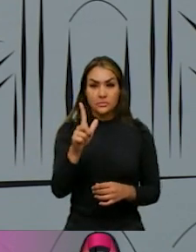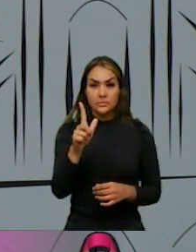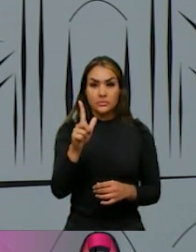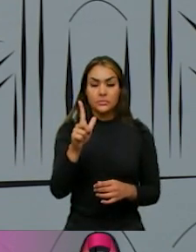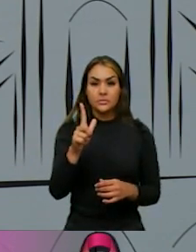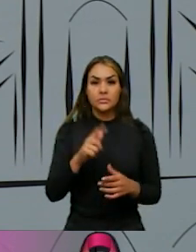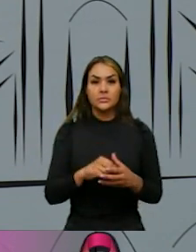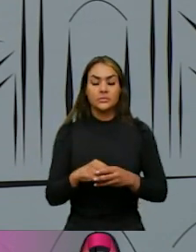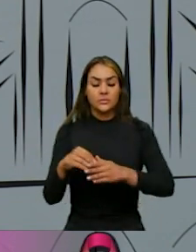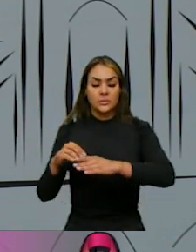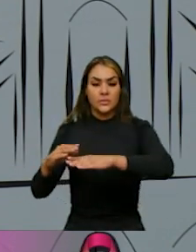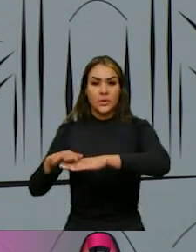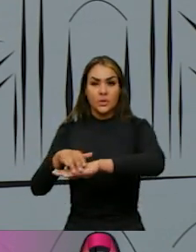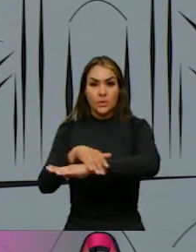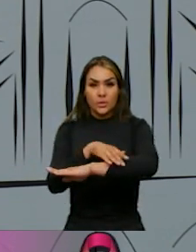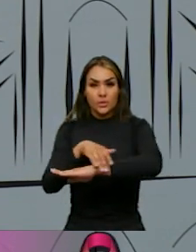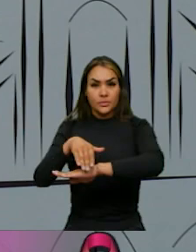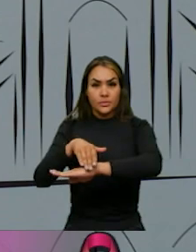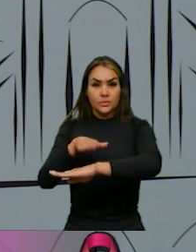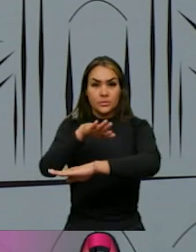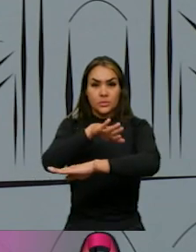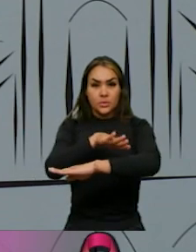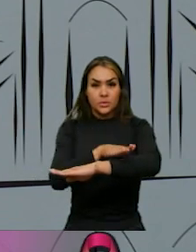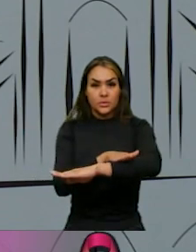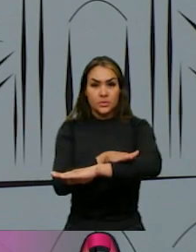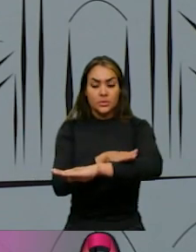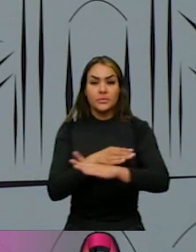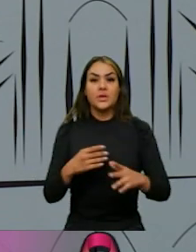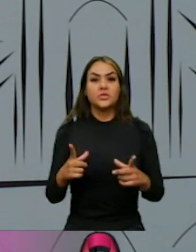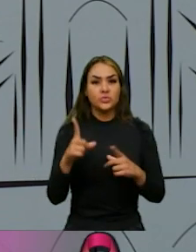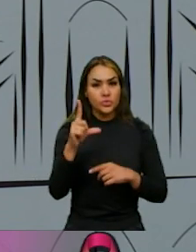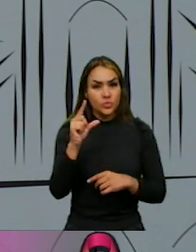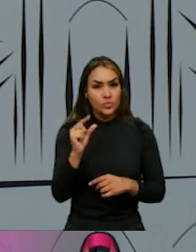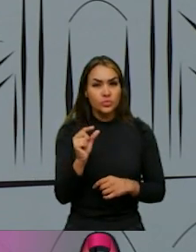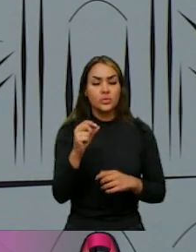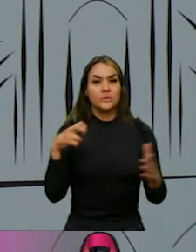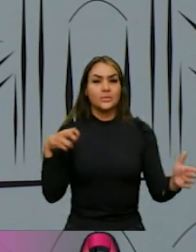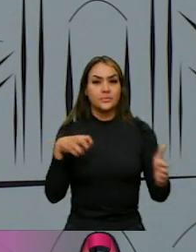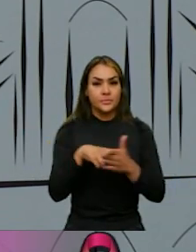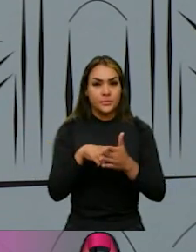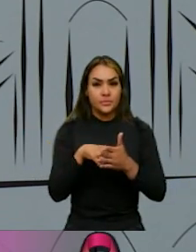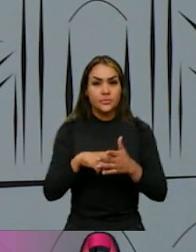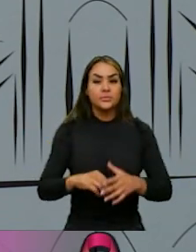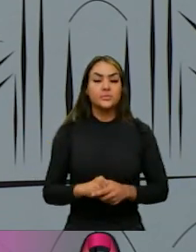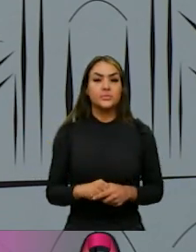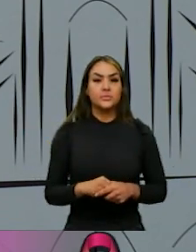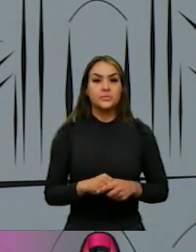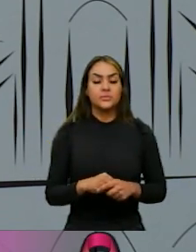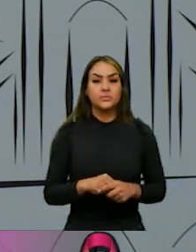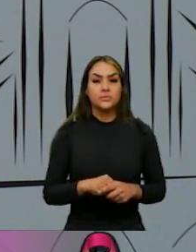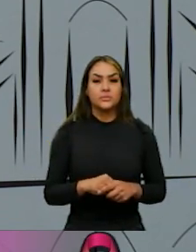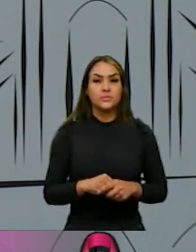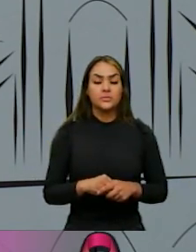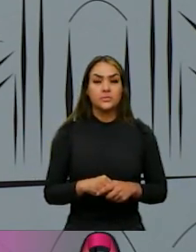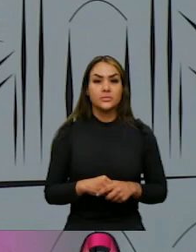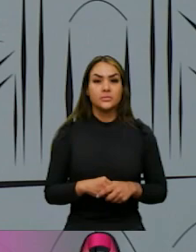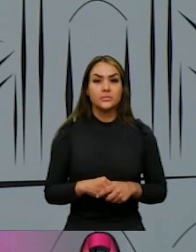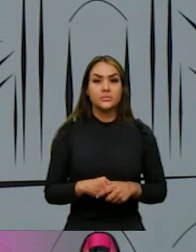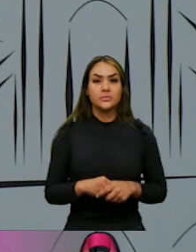alguns obstáculos ali para diminuir o índice de acidentes e também praticamente